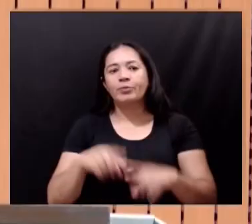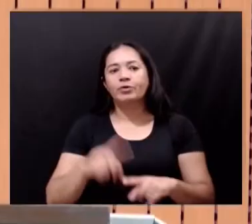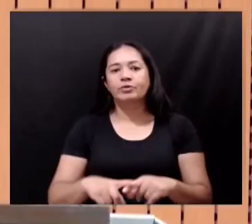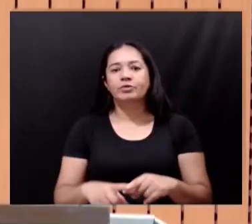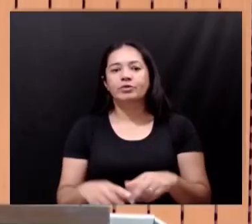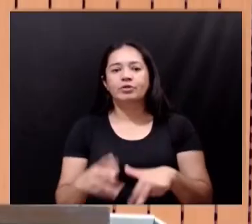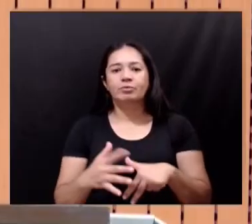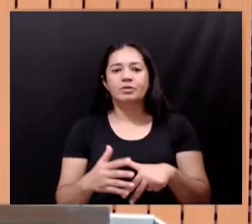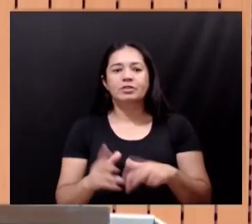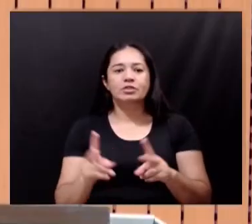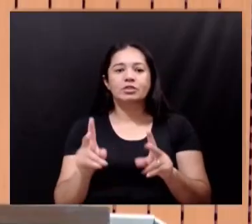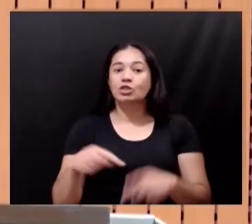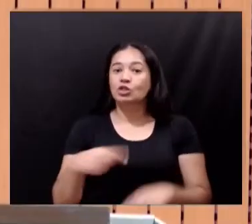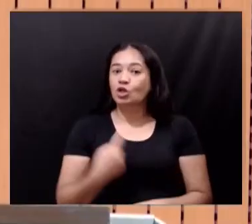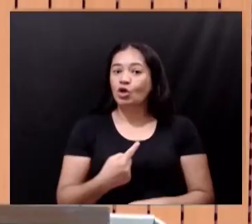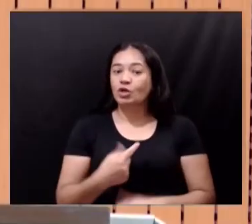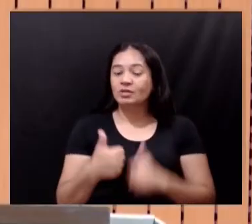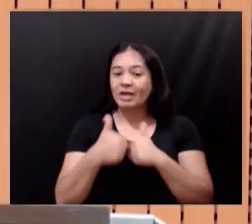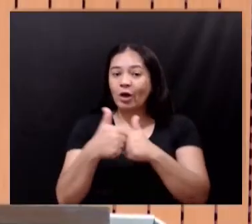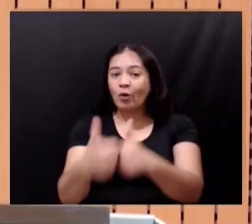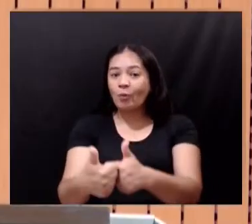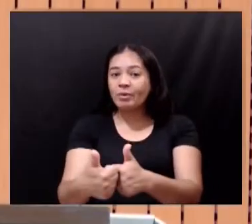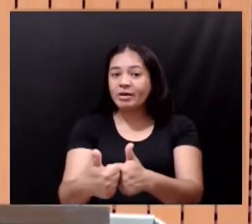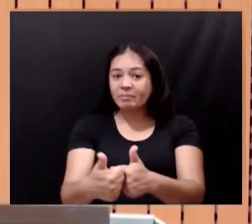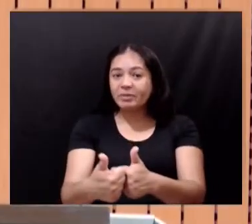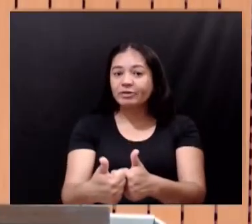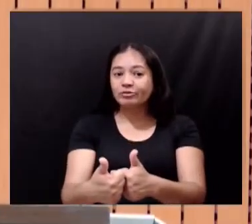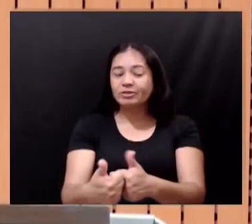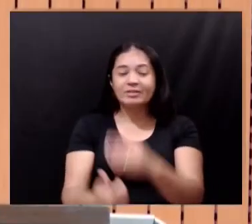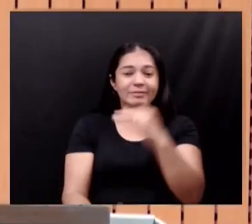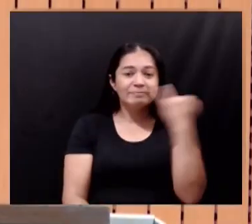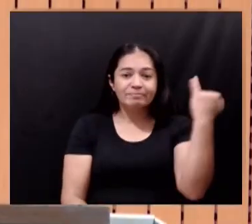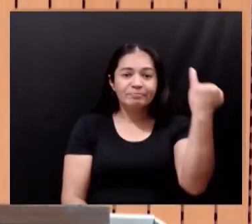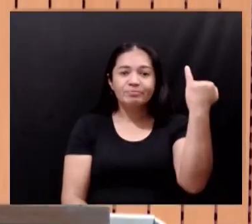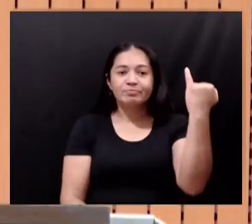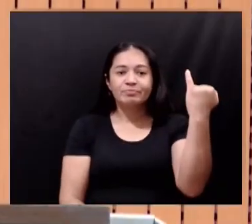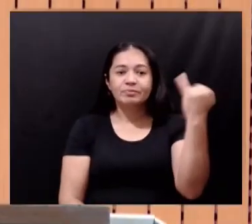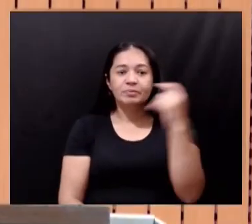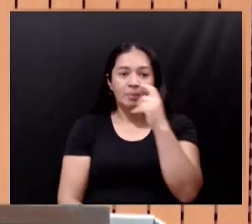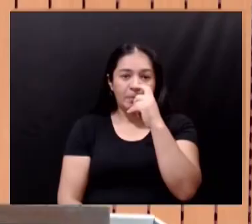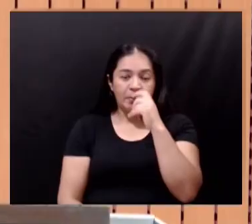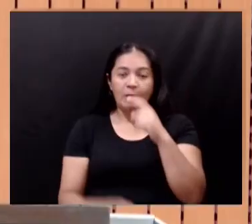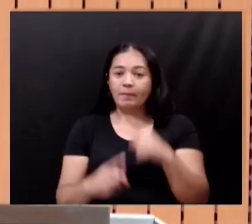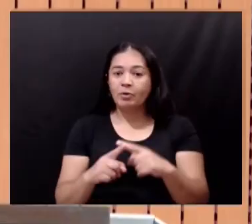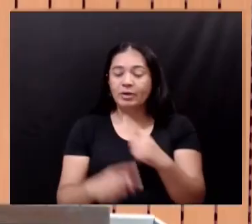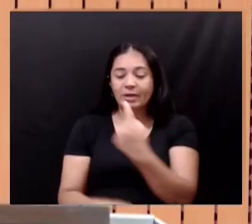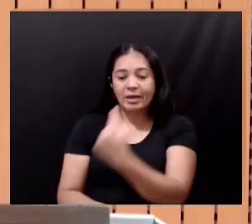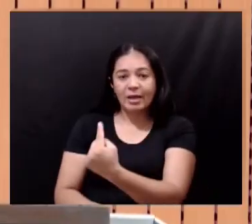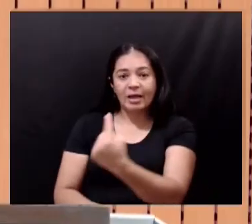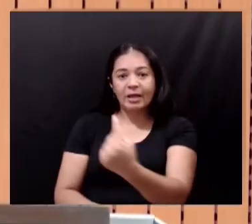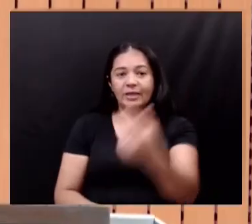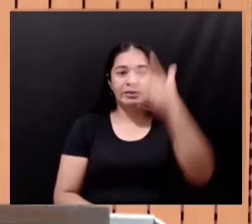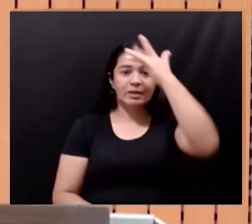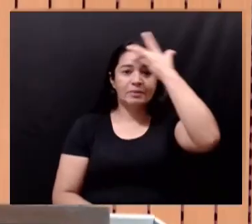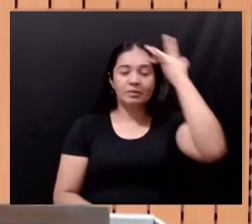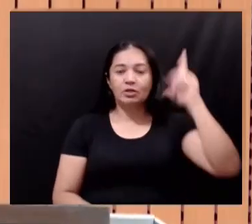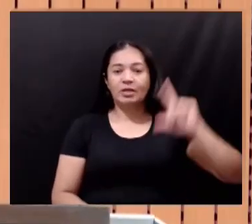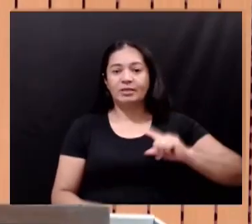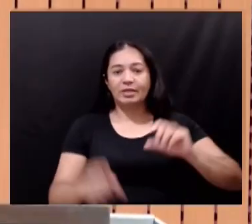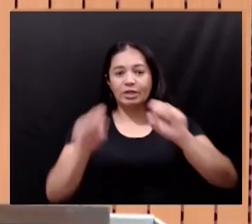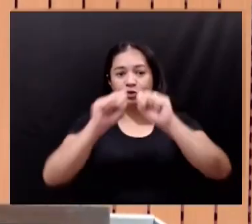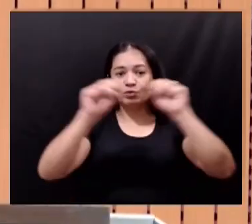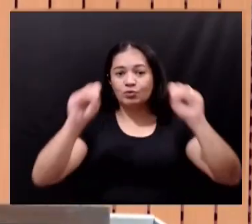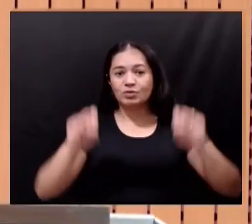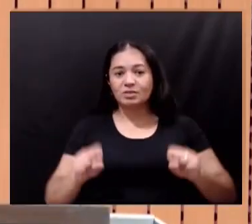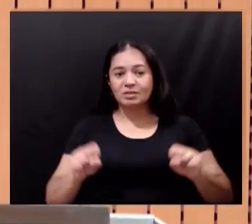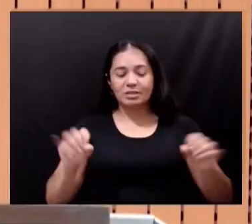acompanhamento terapêutico. E isso é fundamental, porque cada pessoa tem um sistema endocannabinoide que se conecta à